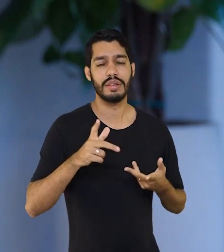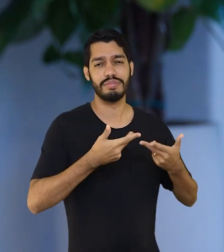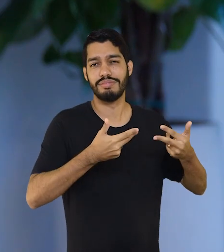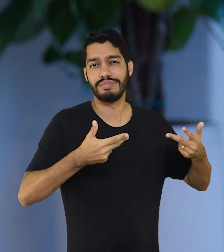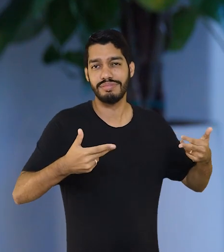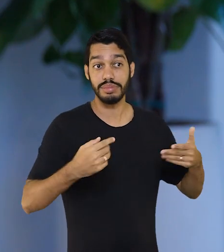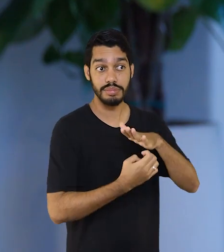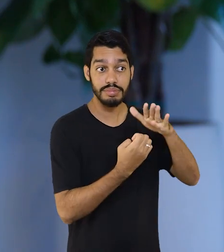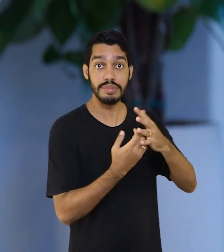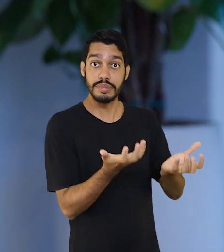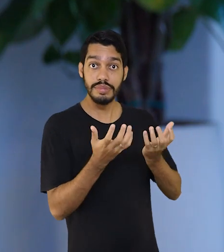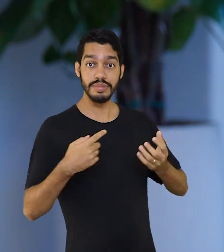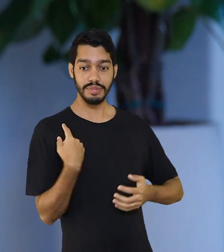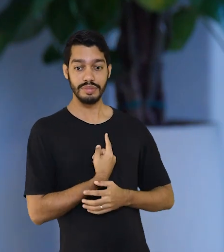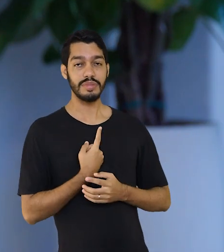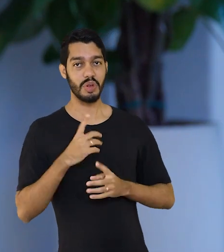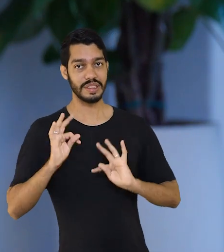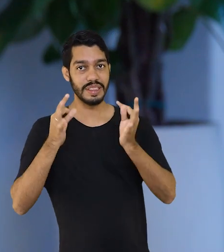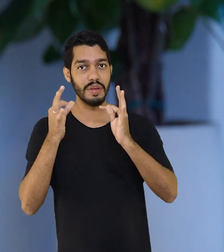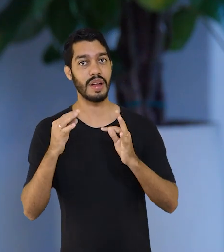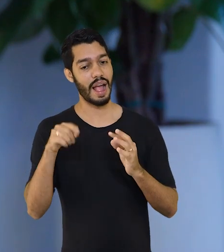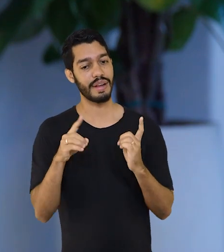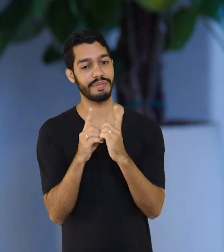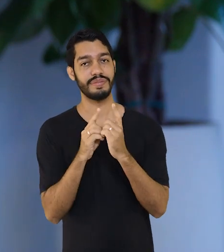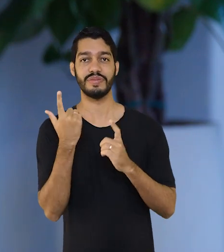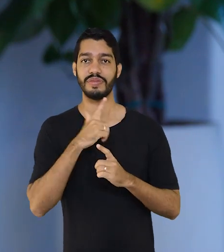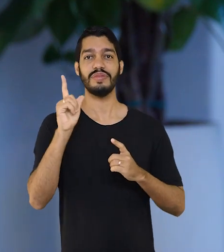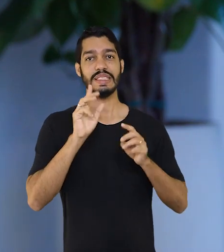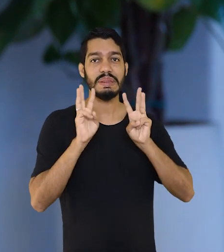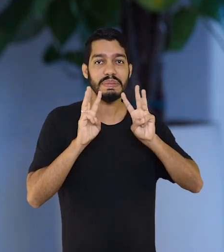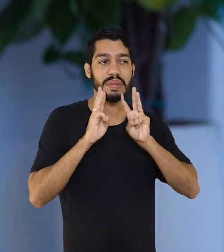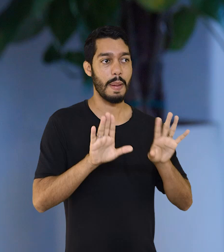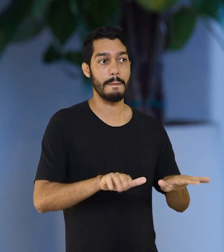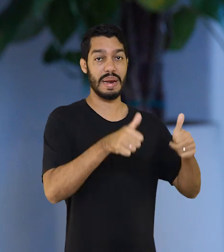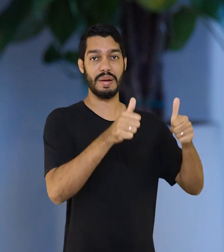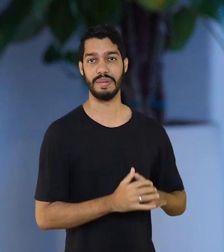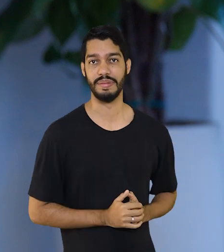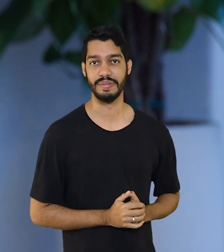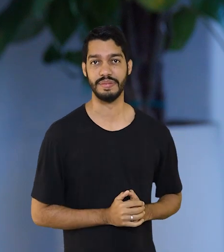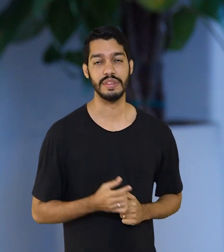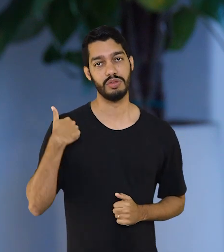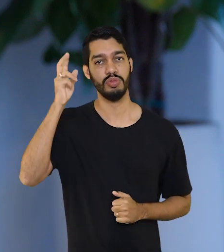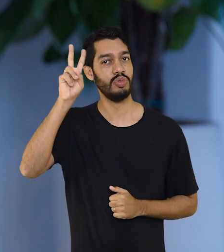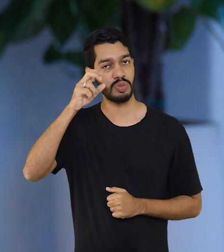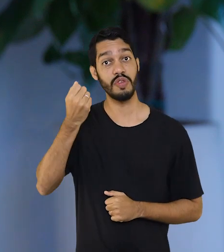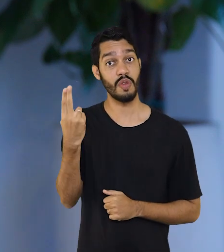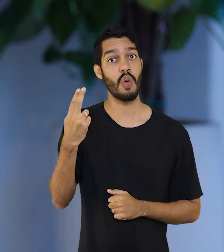para melhorar a forma de fazer marketing. Tá? Eu vou contar essa história toda para vocês. E hoje, assim, mais do